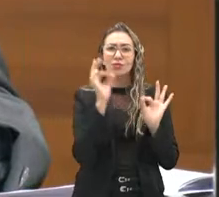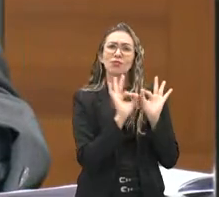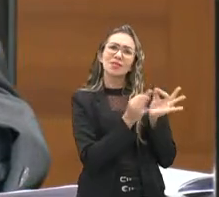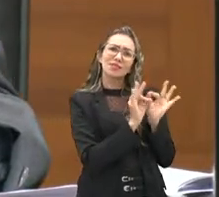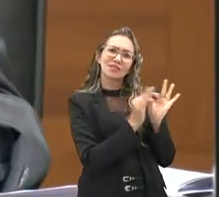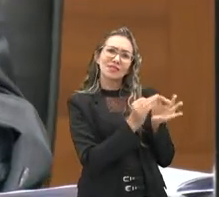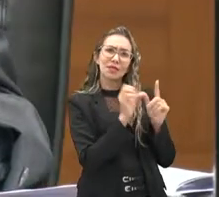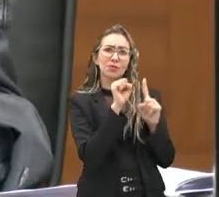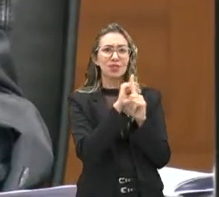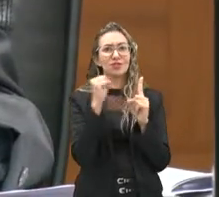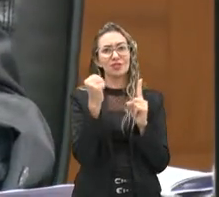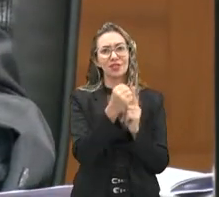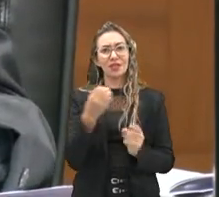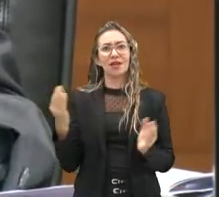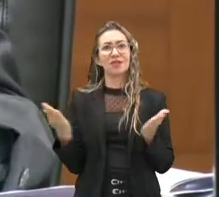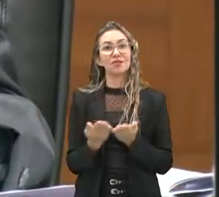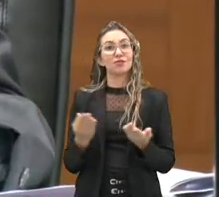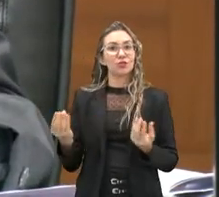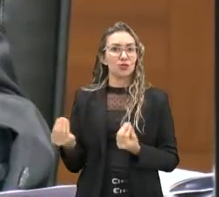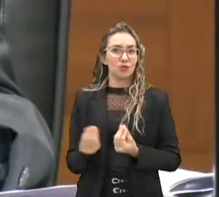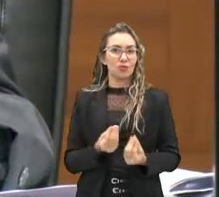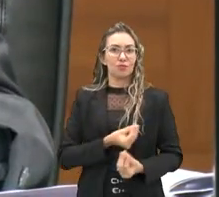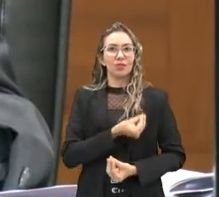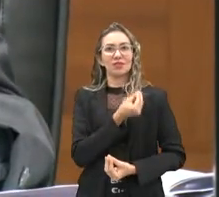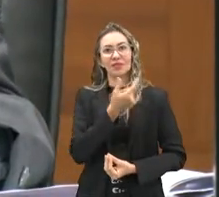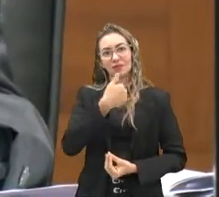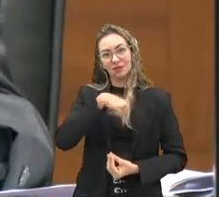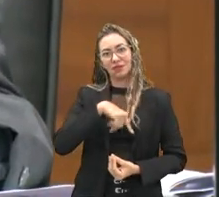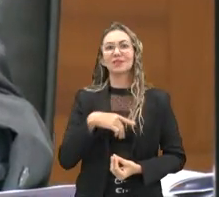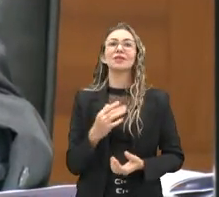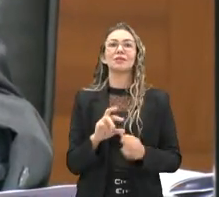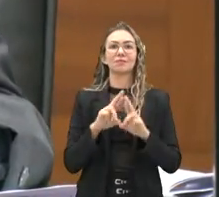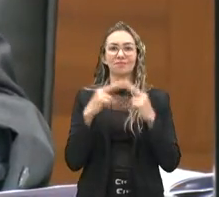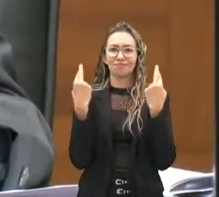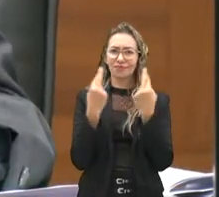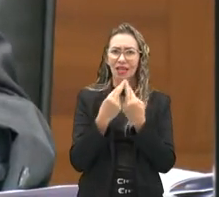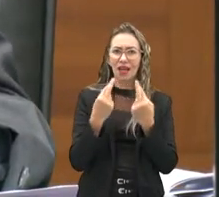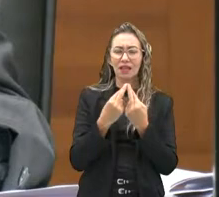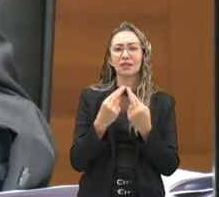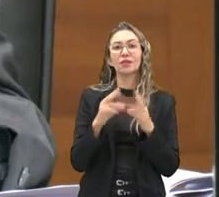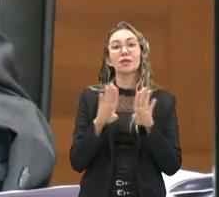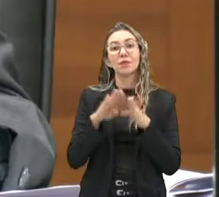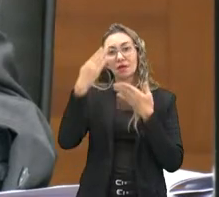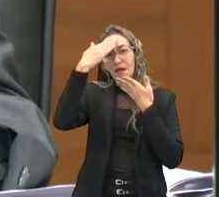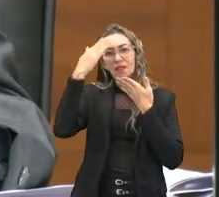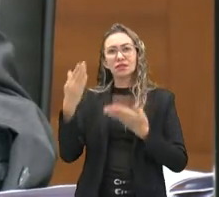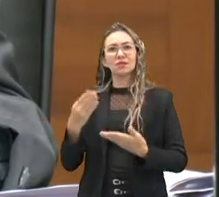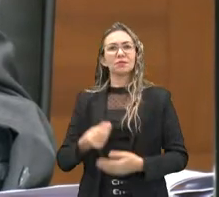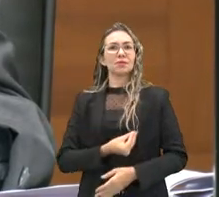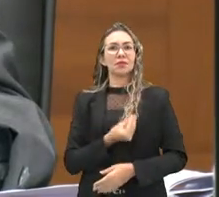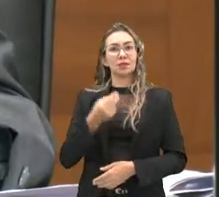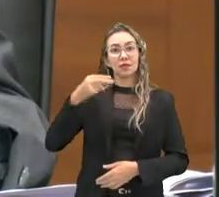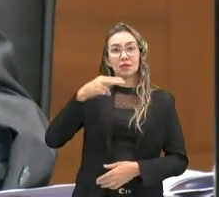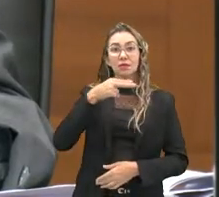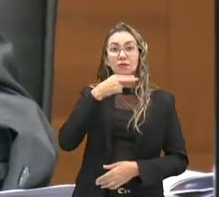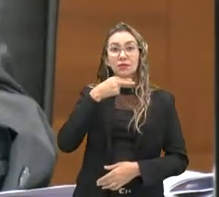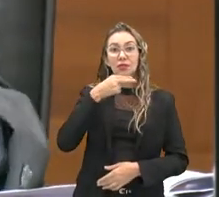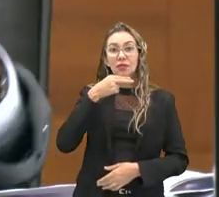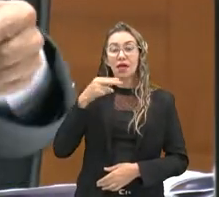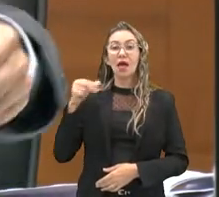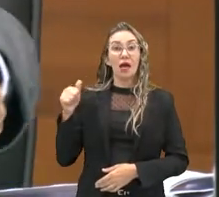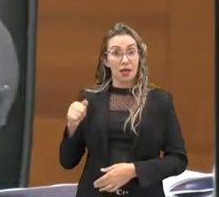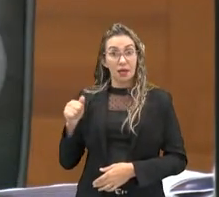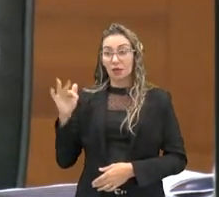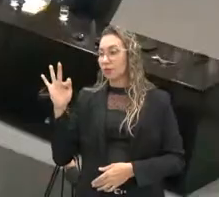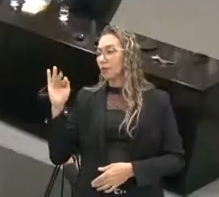presença, em especial também agradecer a presença do seu neto, o Filinto Miller de Almeida, neto, senador, que veio